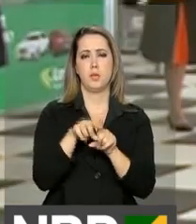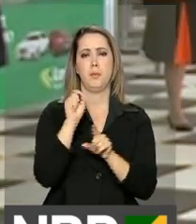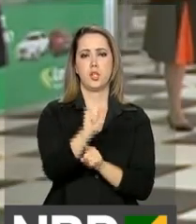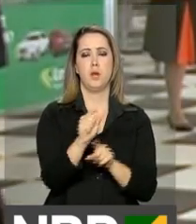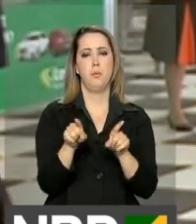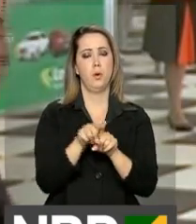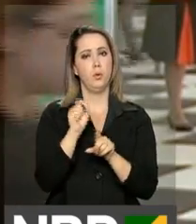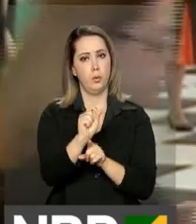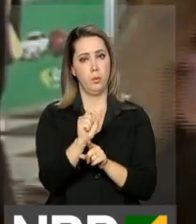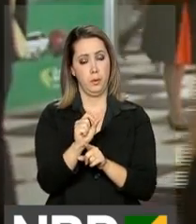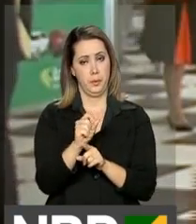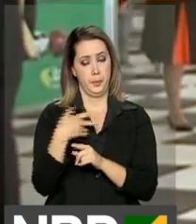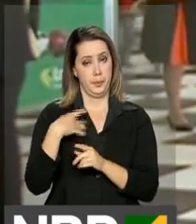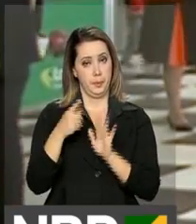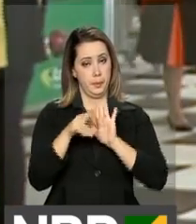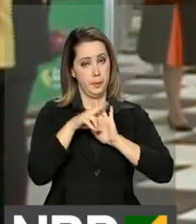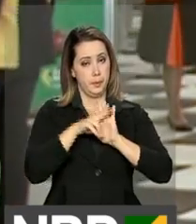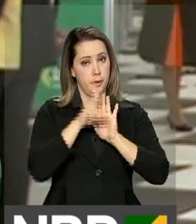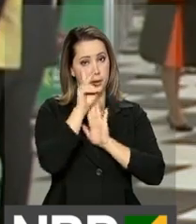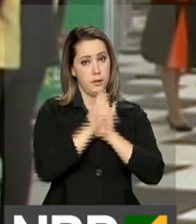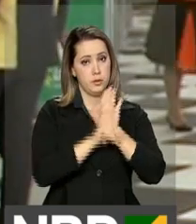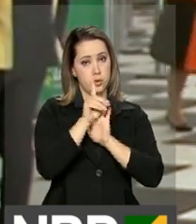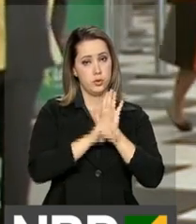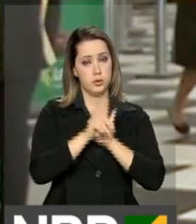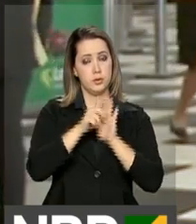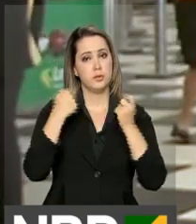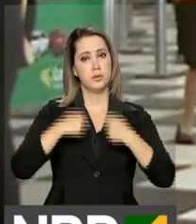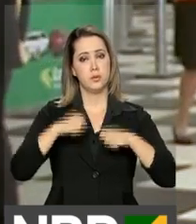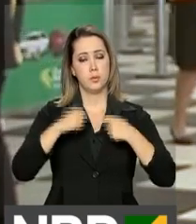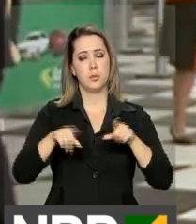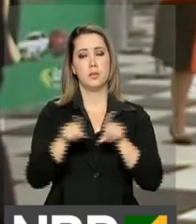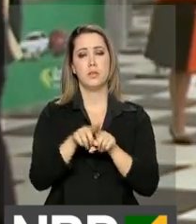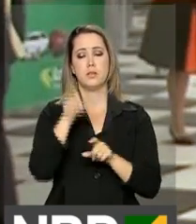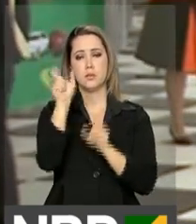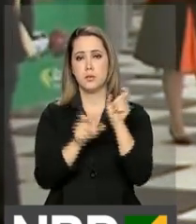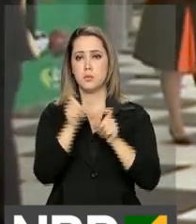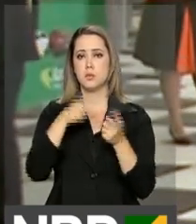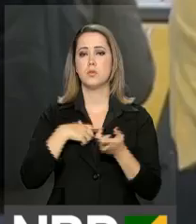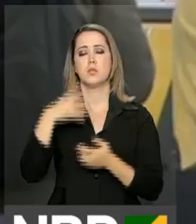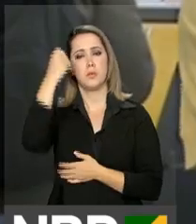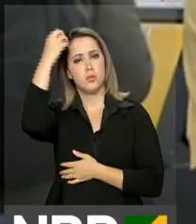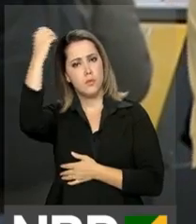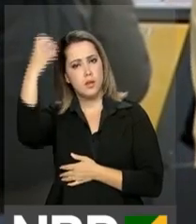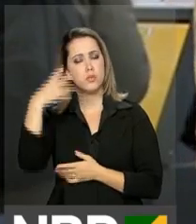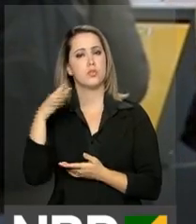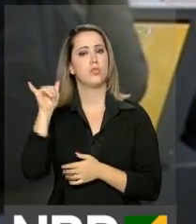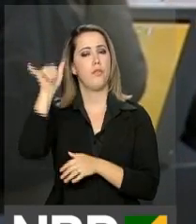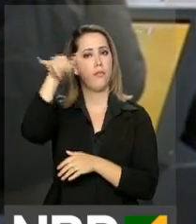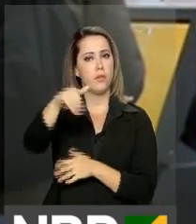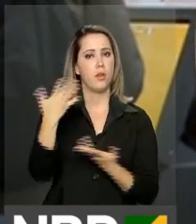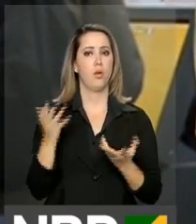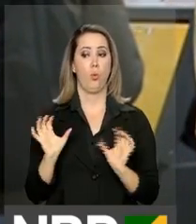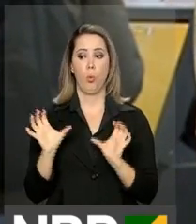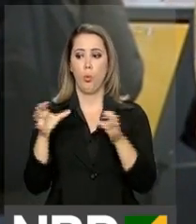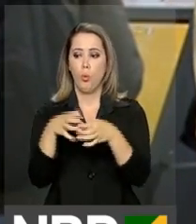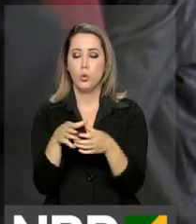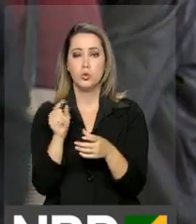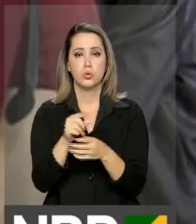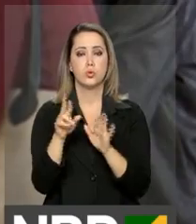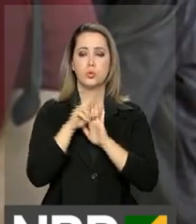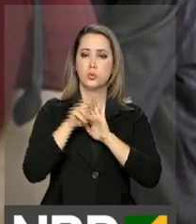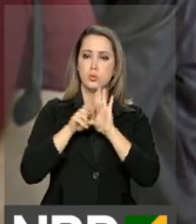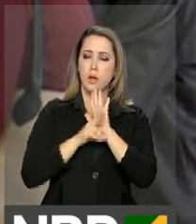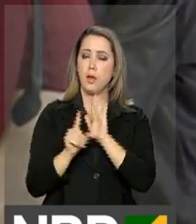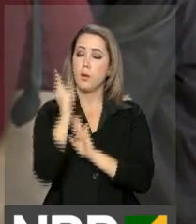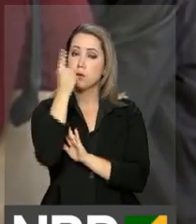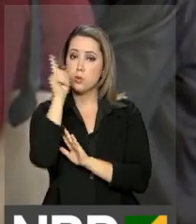estabelece direitos e deveres das companhias e também de quem viaja de avião embora seja um conjunto de novas regras